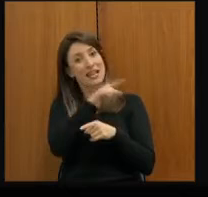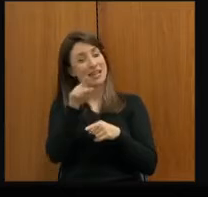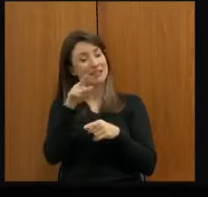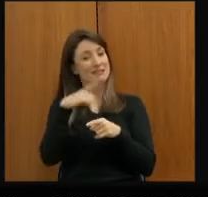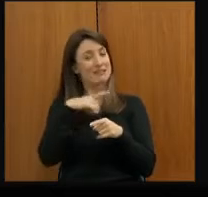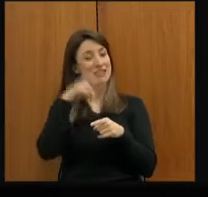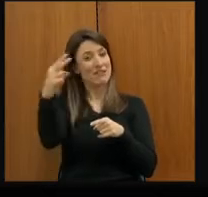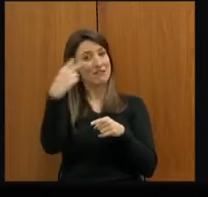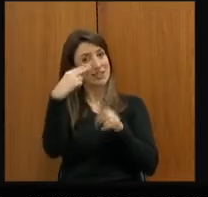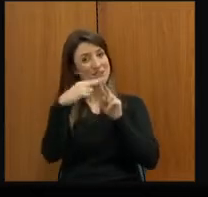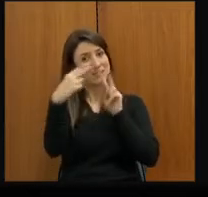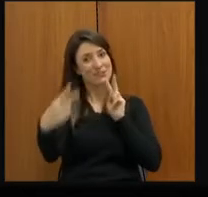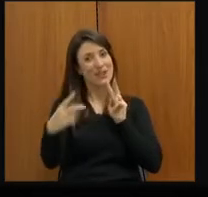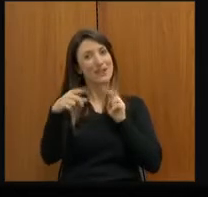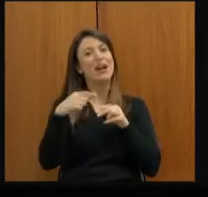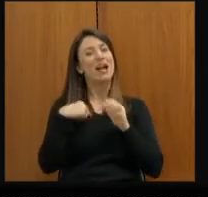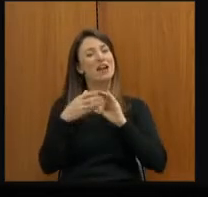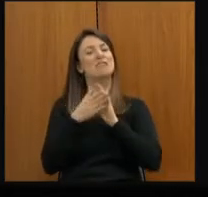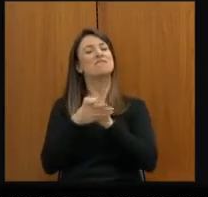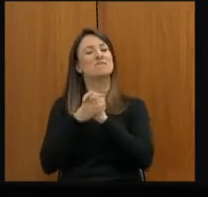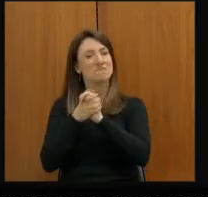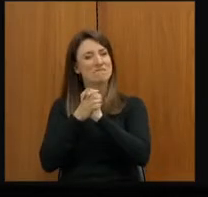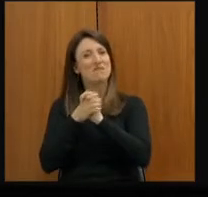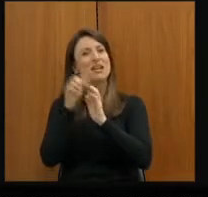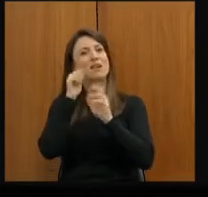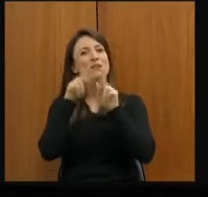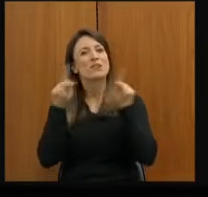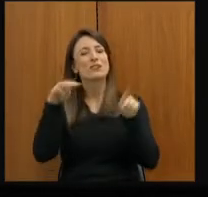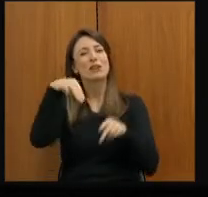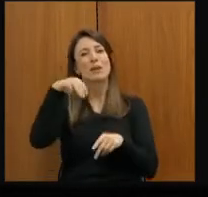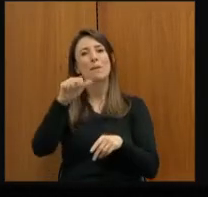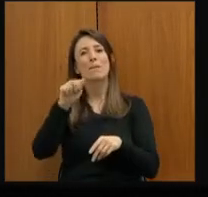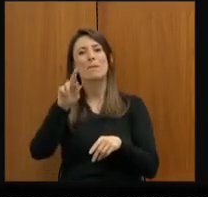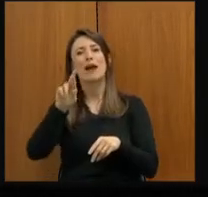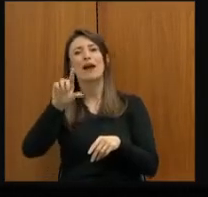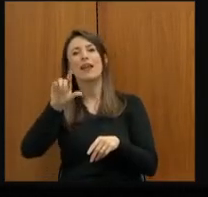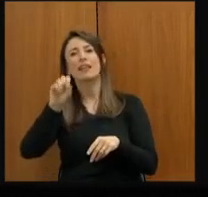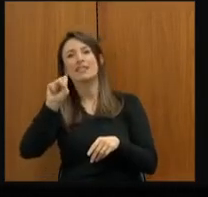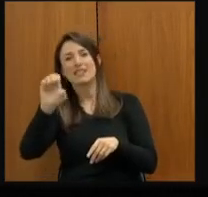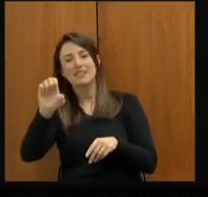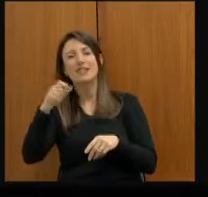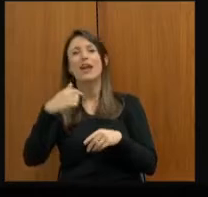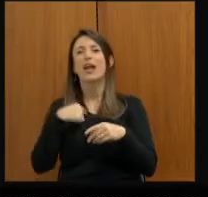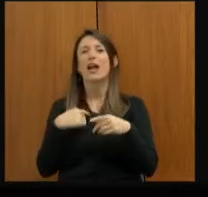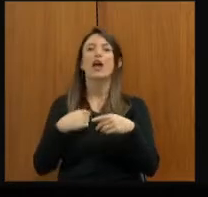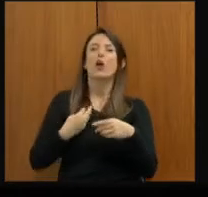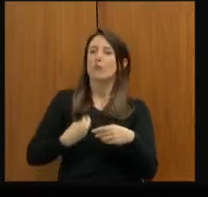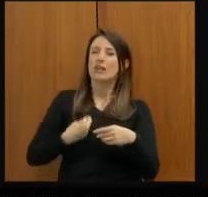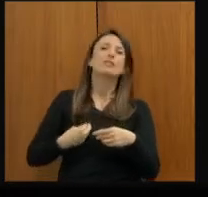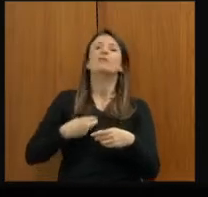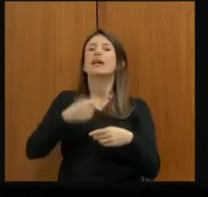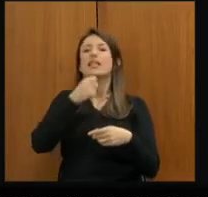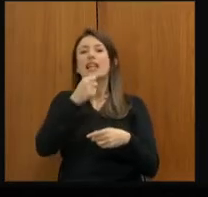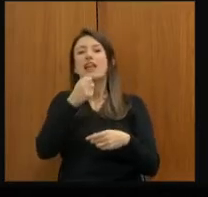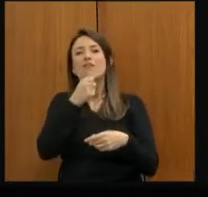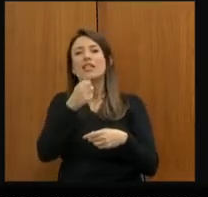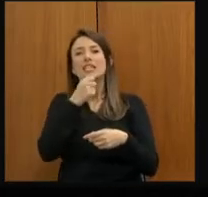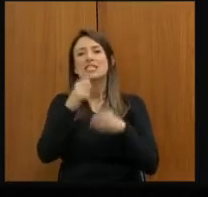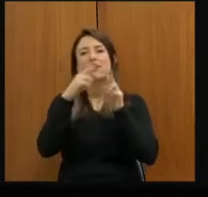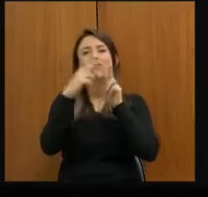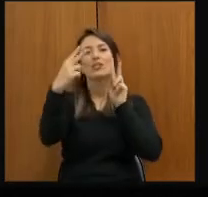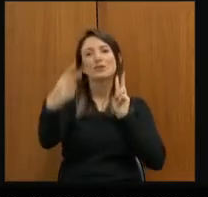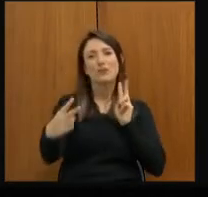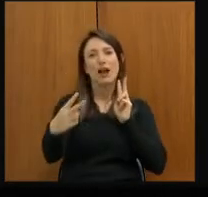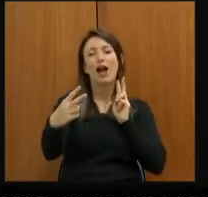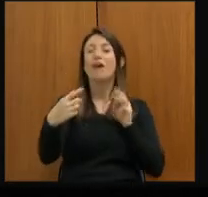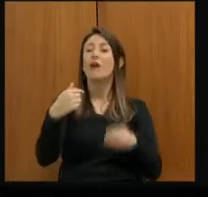a professora marlice com quem eu tive oportunidade de ter uma entrevista virtual e que